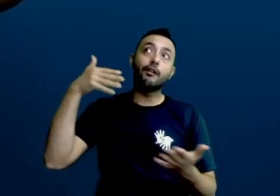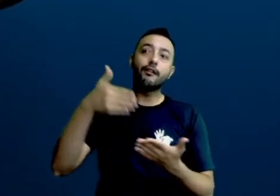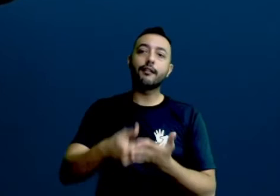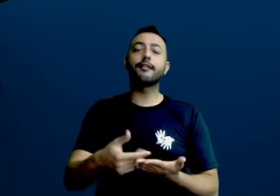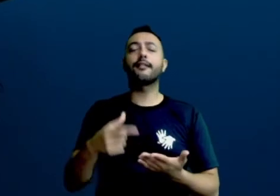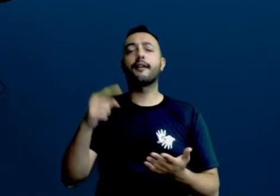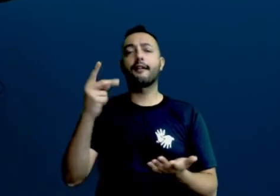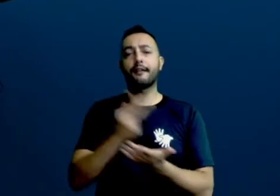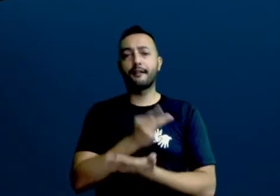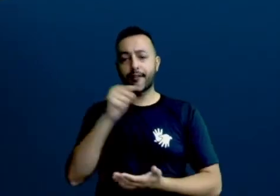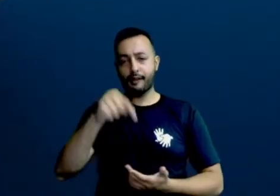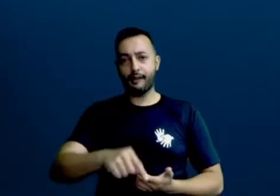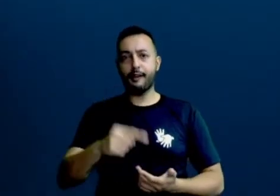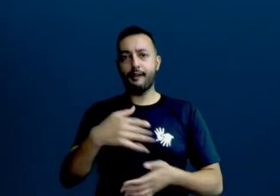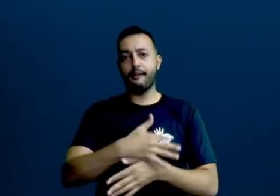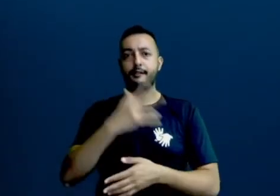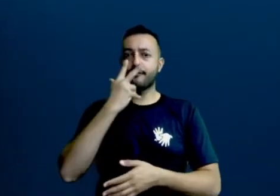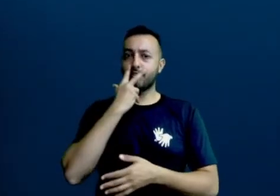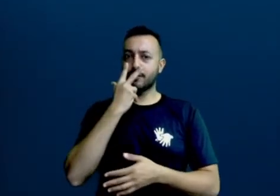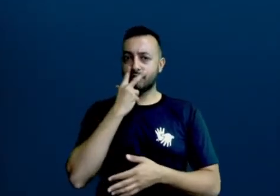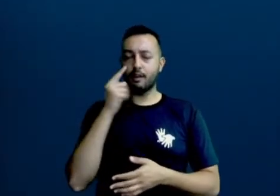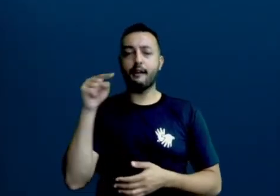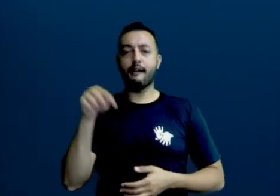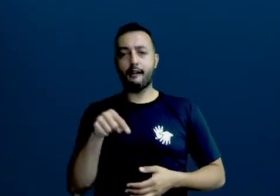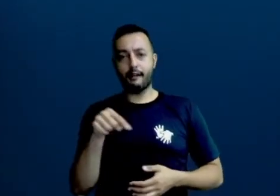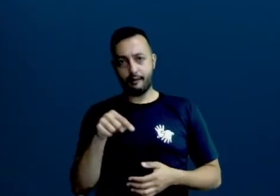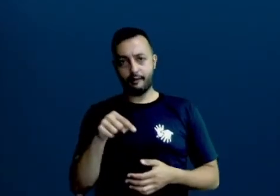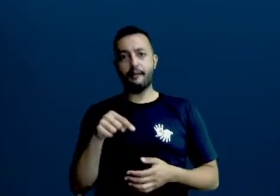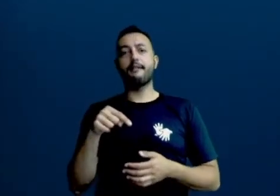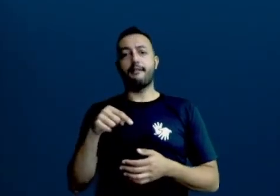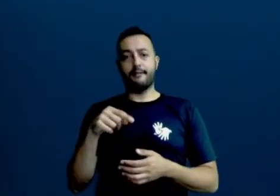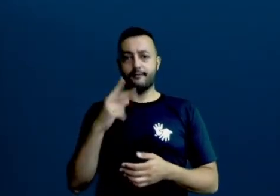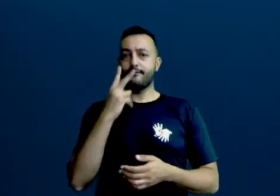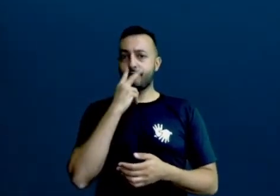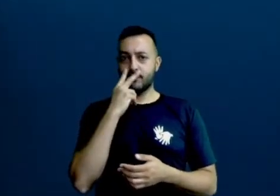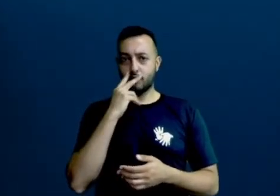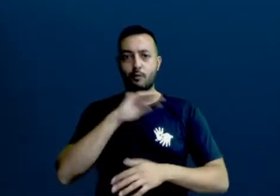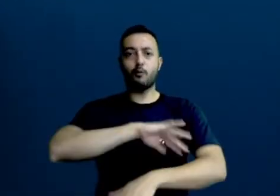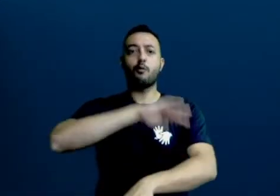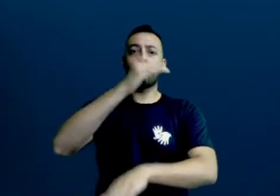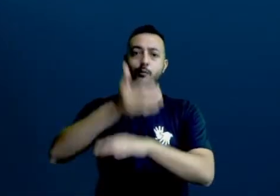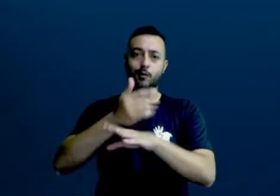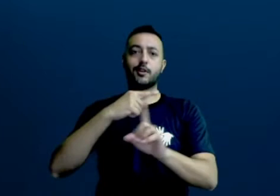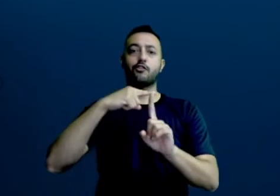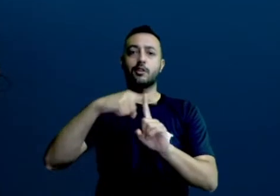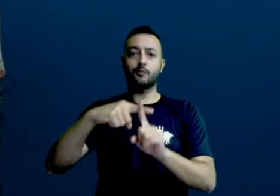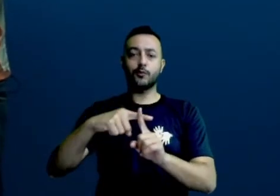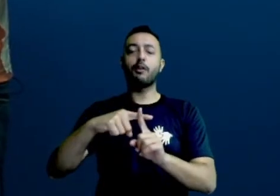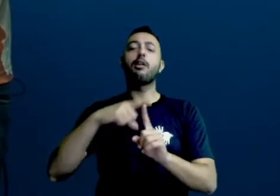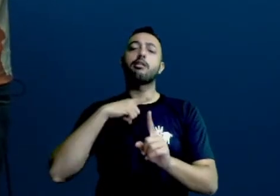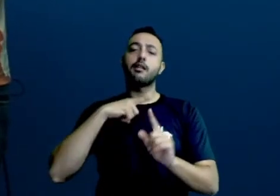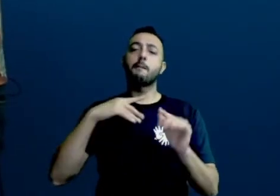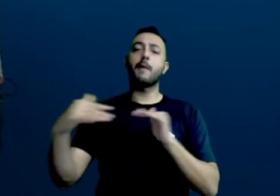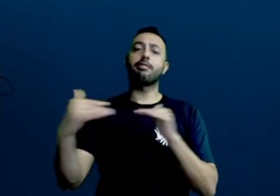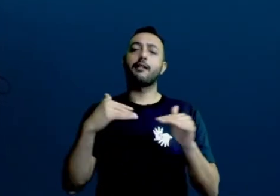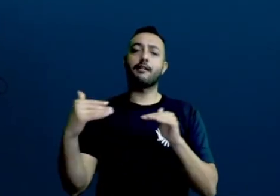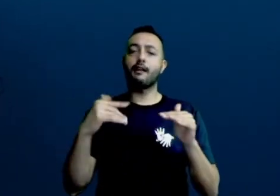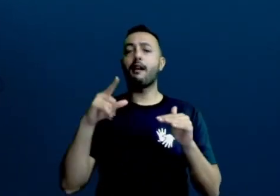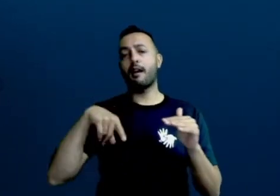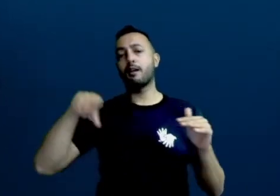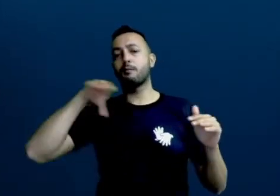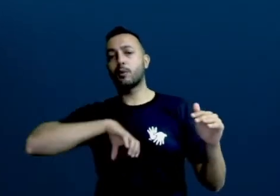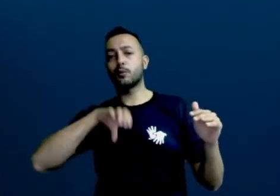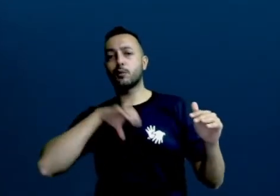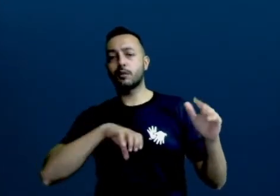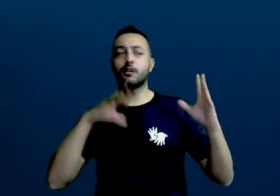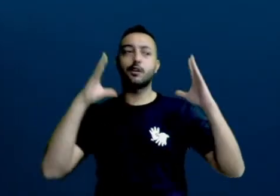aqui na nossa cidade de Vitória de Santo Antão aqui no nosso município né no Monte das Tabocas e foi uma batalha que ocorreu entre